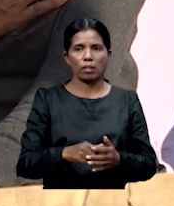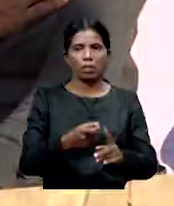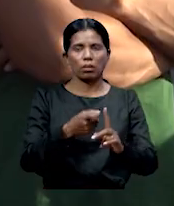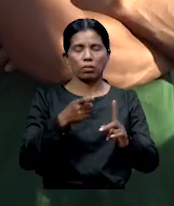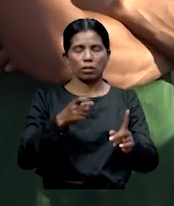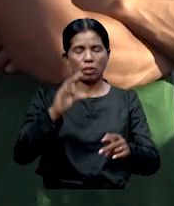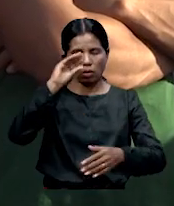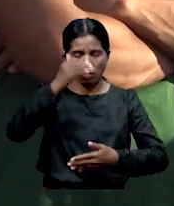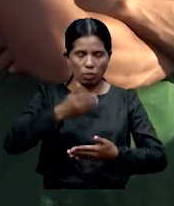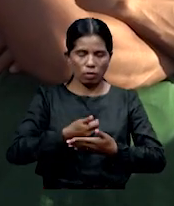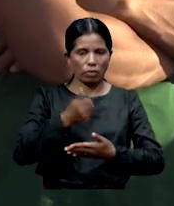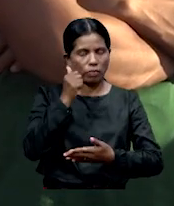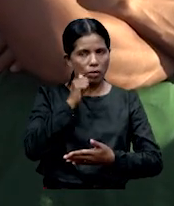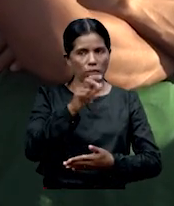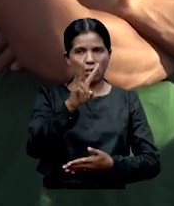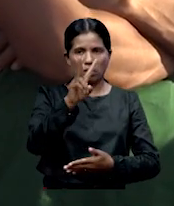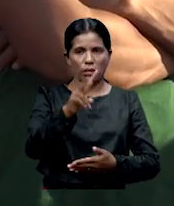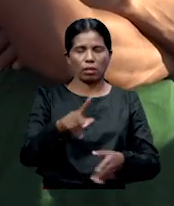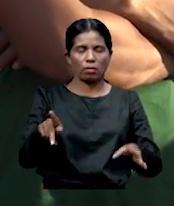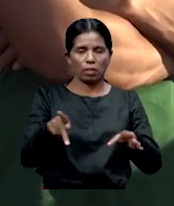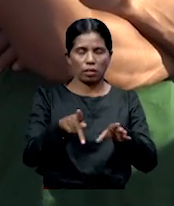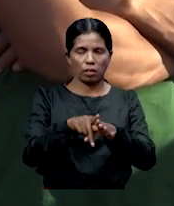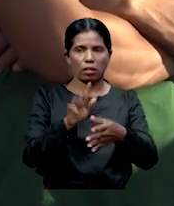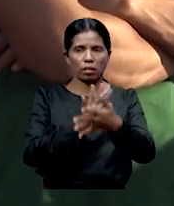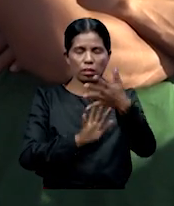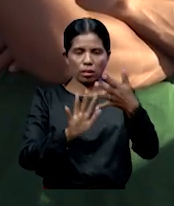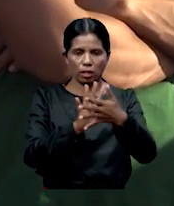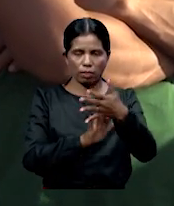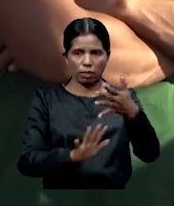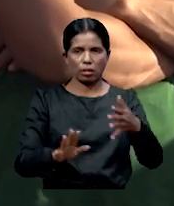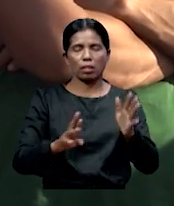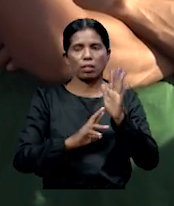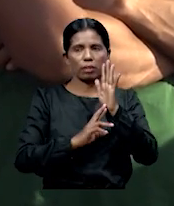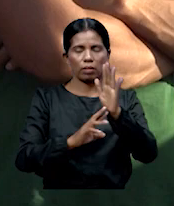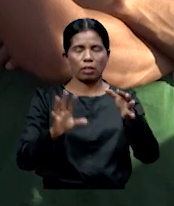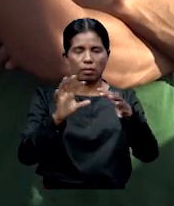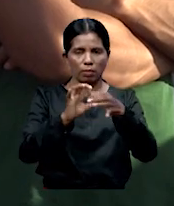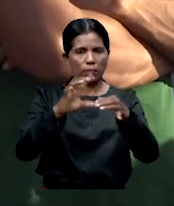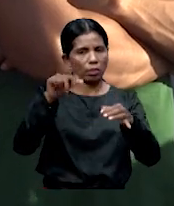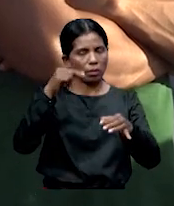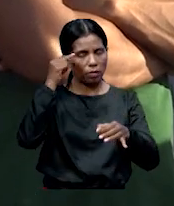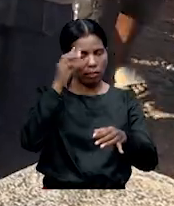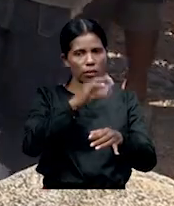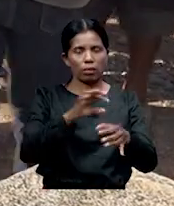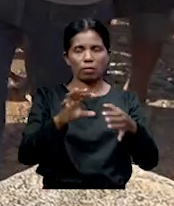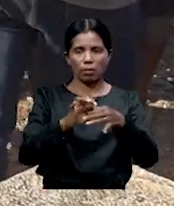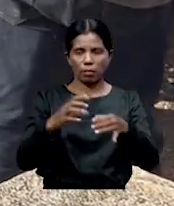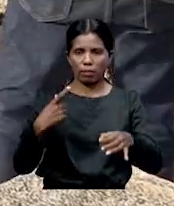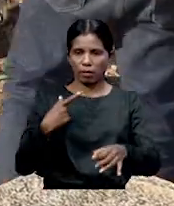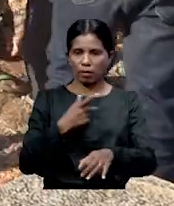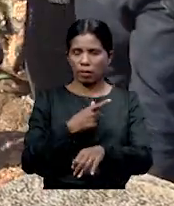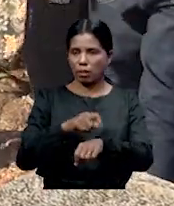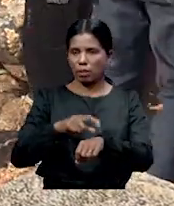Rusikela Onfeto na Inrua. Participa a cerimônia fúnebre, né? Representante membro do governo, membro do Parlamento